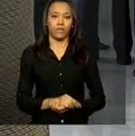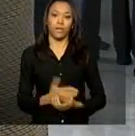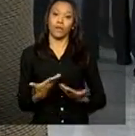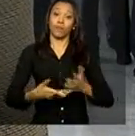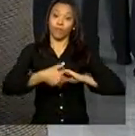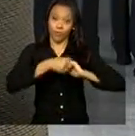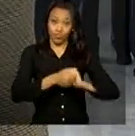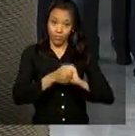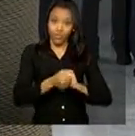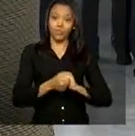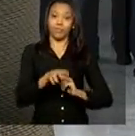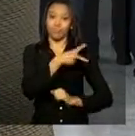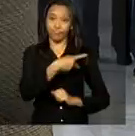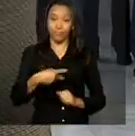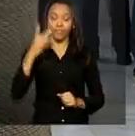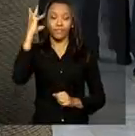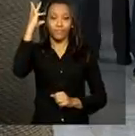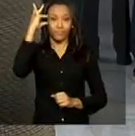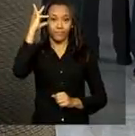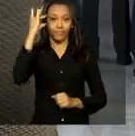cumprimentando a presidenta Dilma.